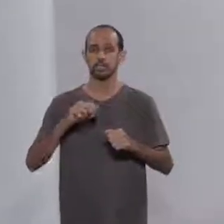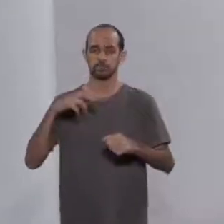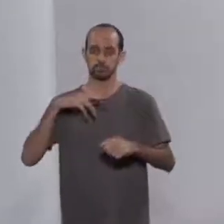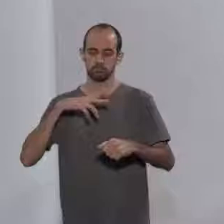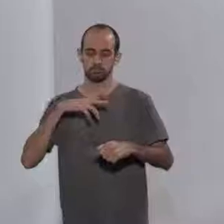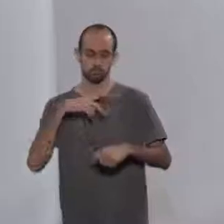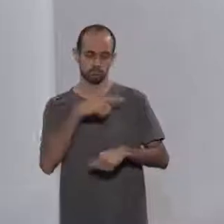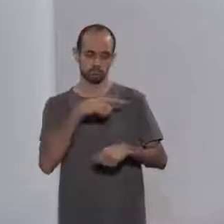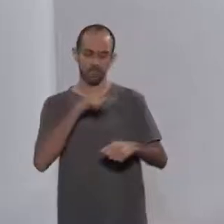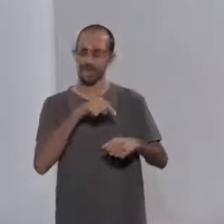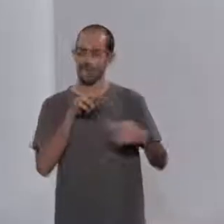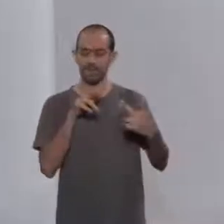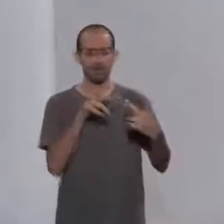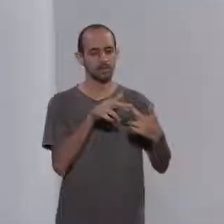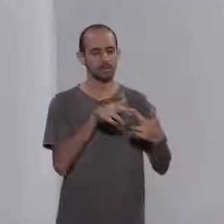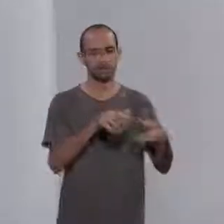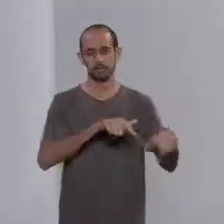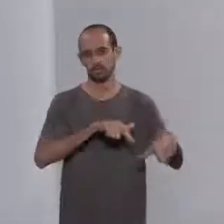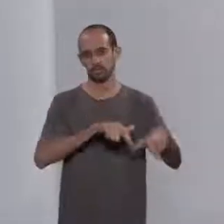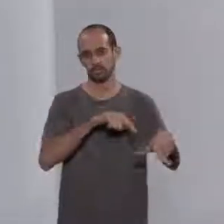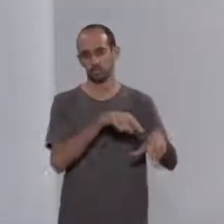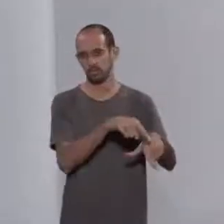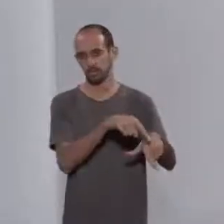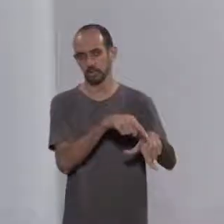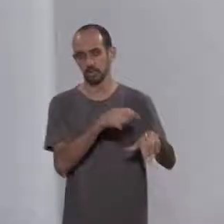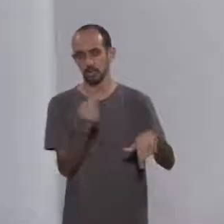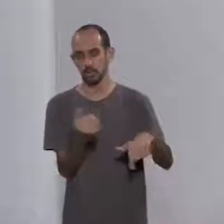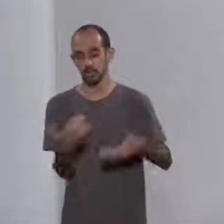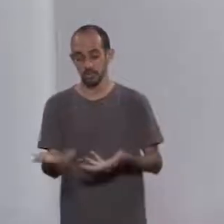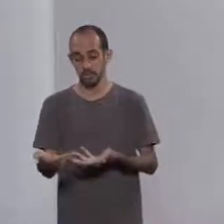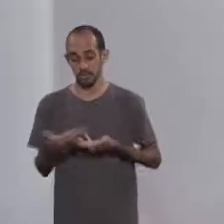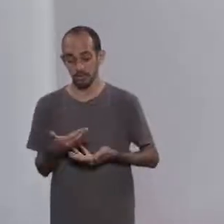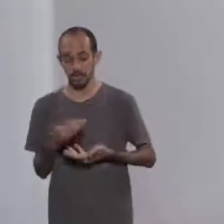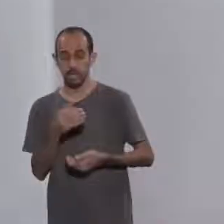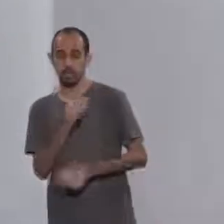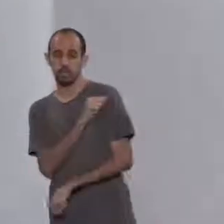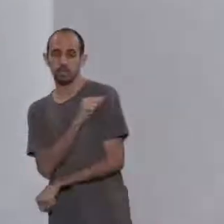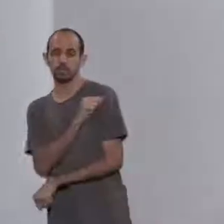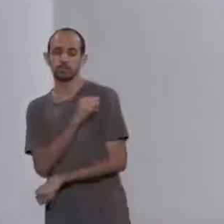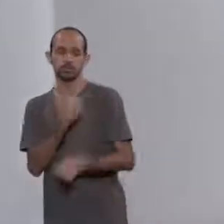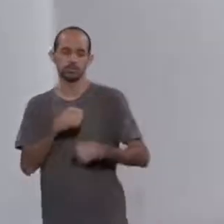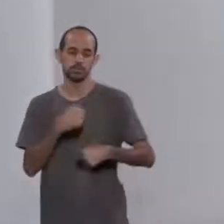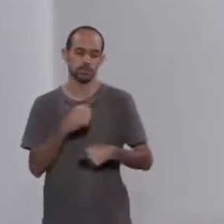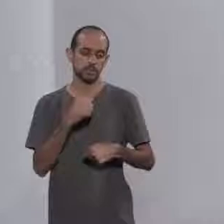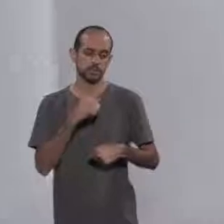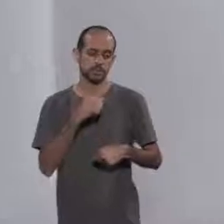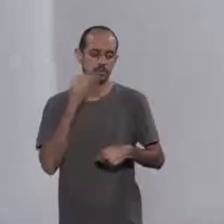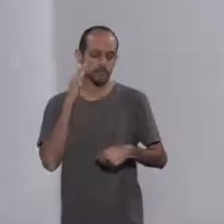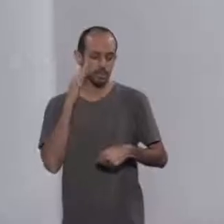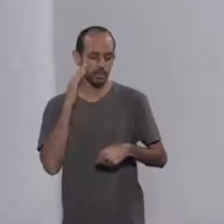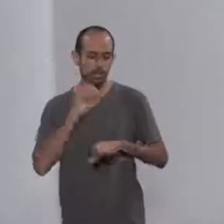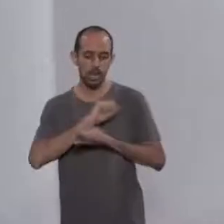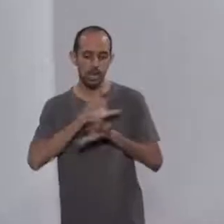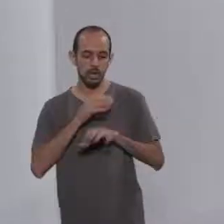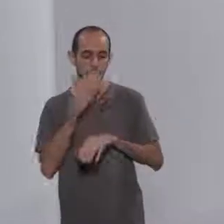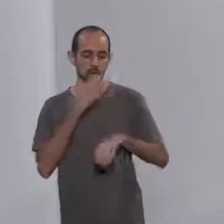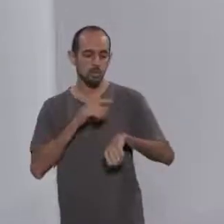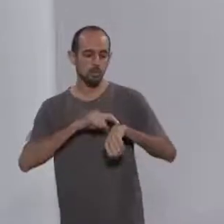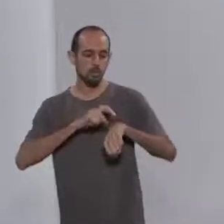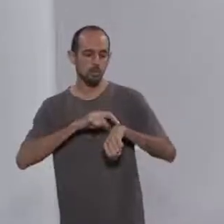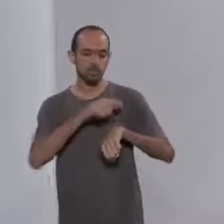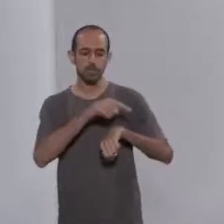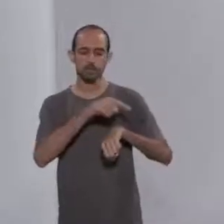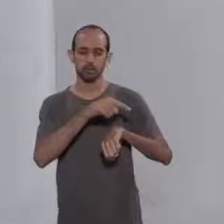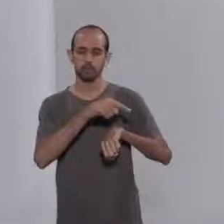seu referencial de trabalho. Então, quando você recebe um aluno, você vai ver em que momento da aprendizagem esse aluno está. E